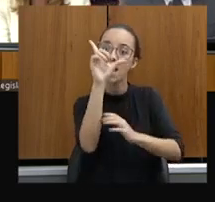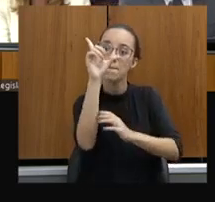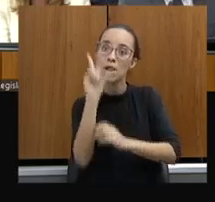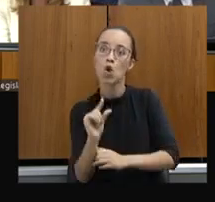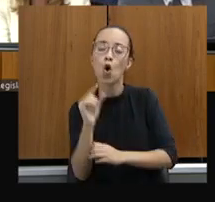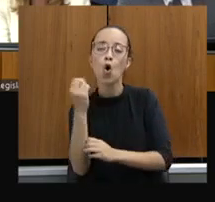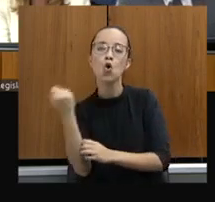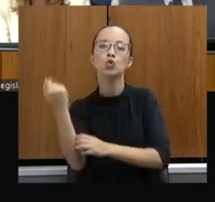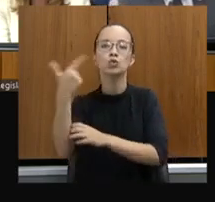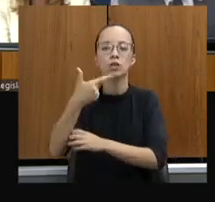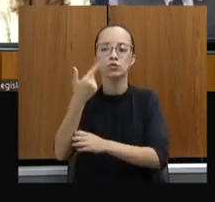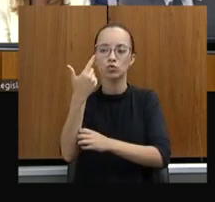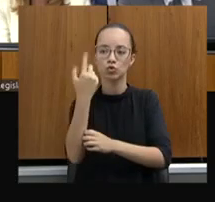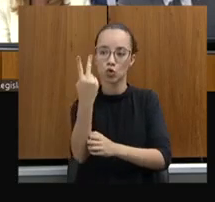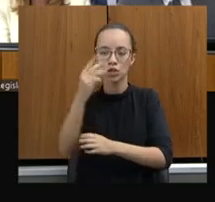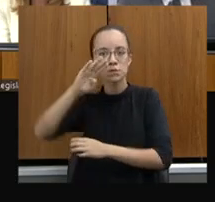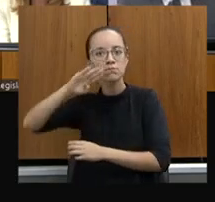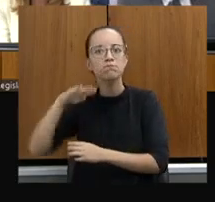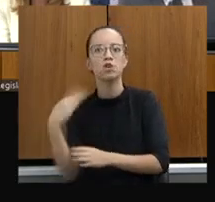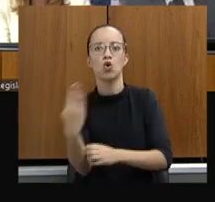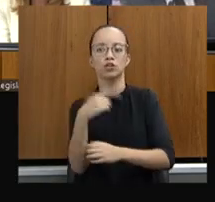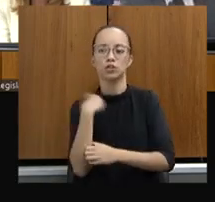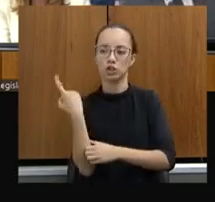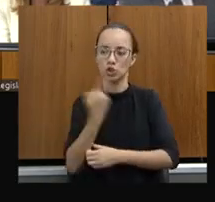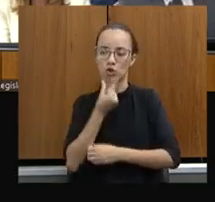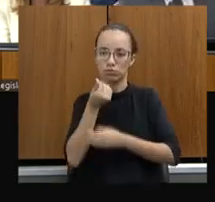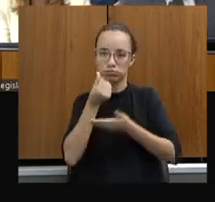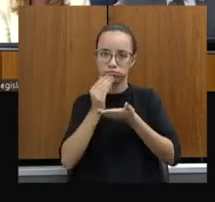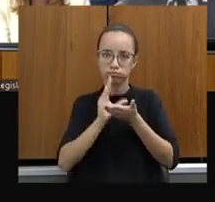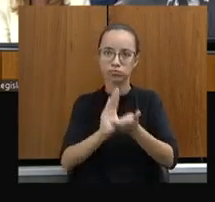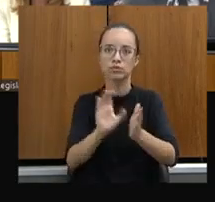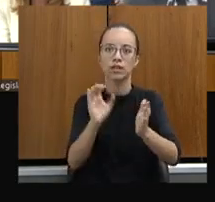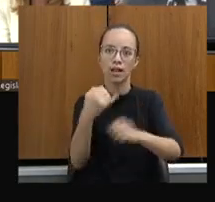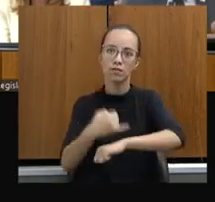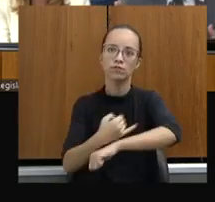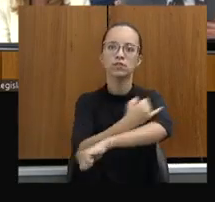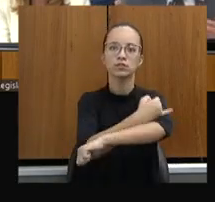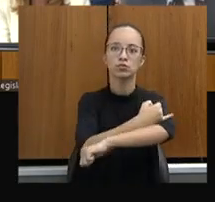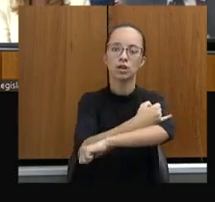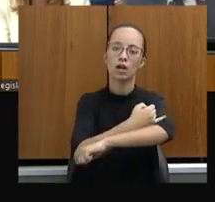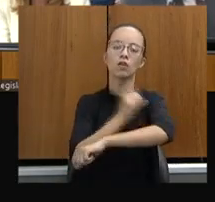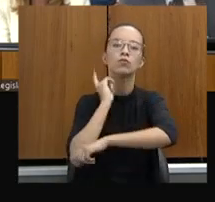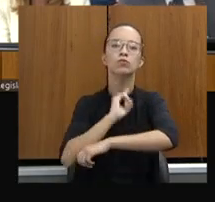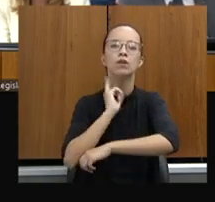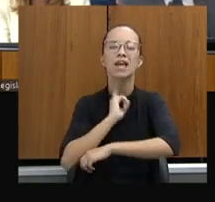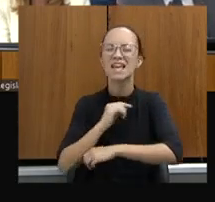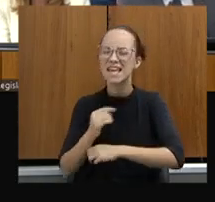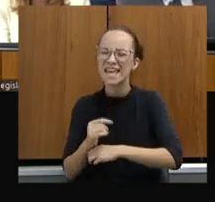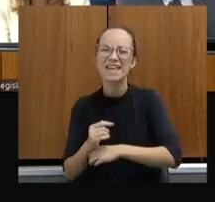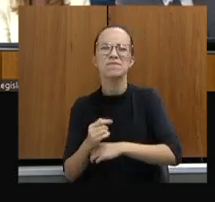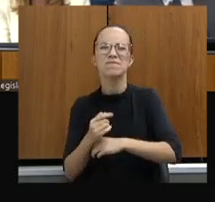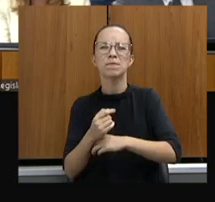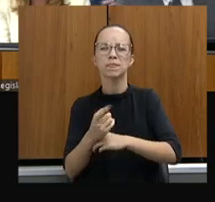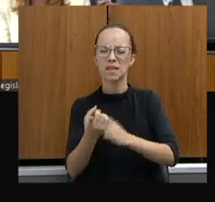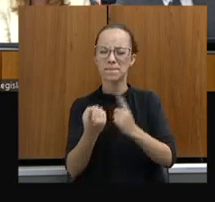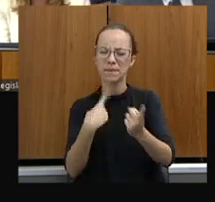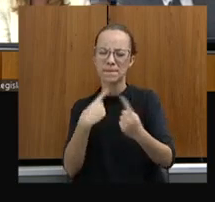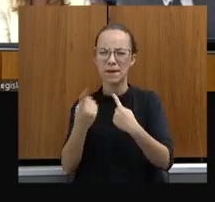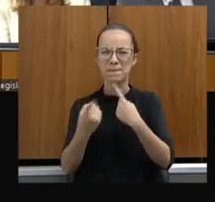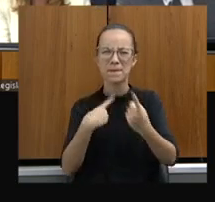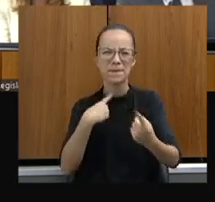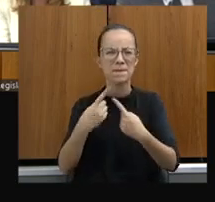os Dois Bilhões de reais investidos esse ano na infraestrutura do nosso Estado que é a maior malha rodoviária do Brasil